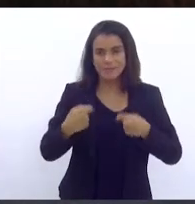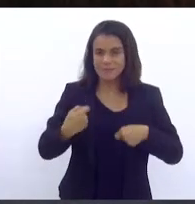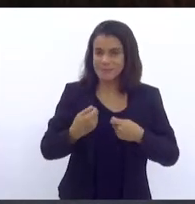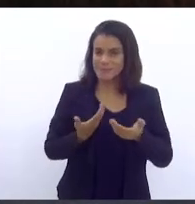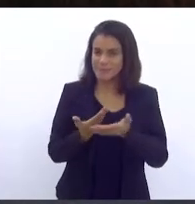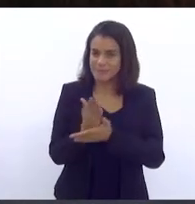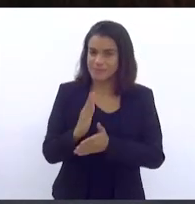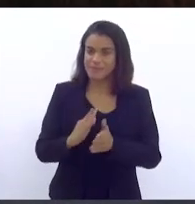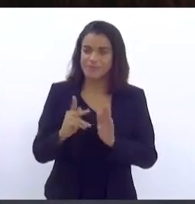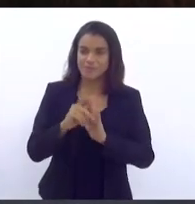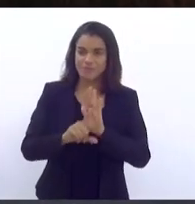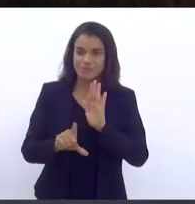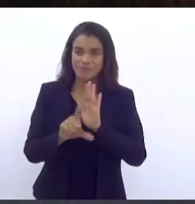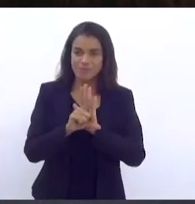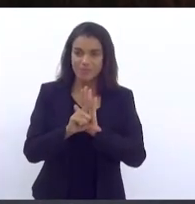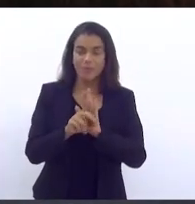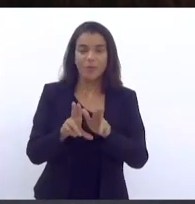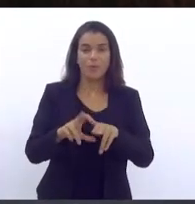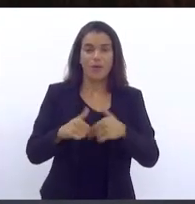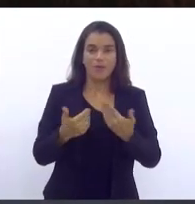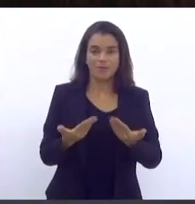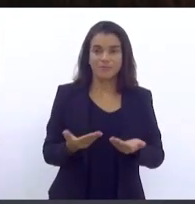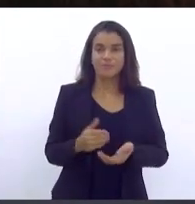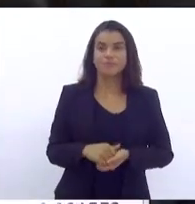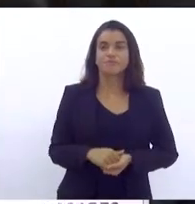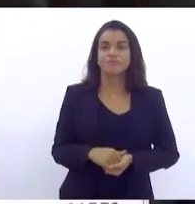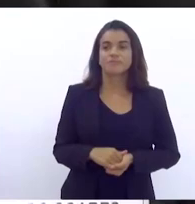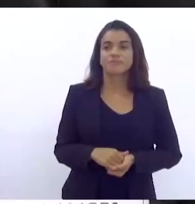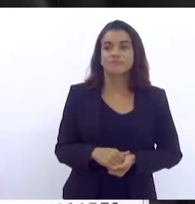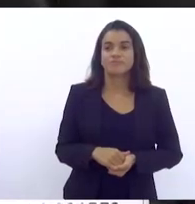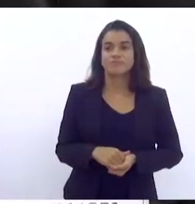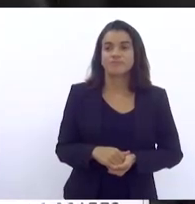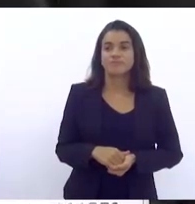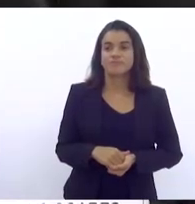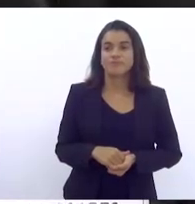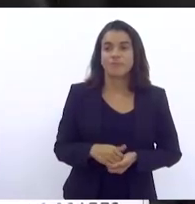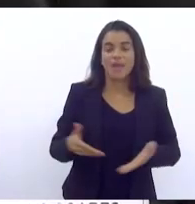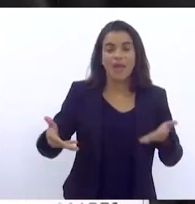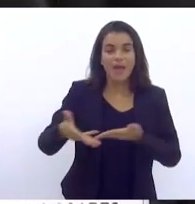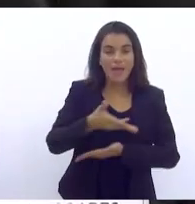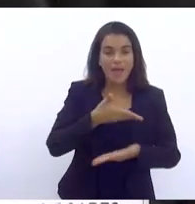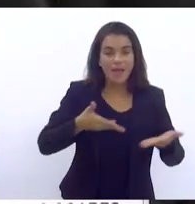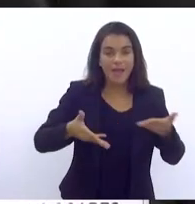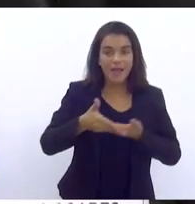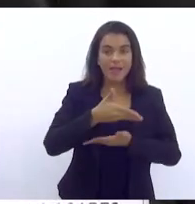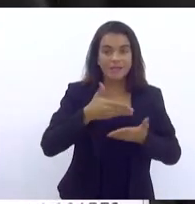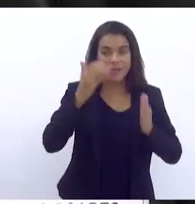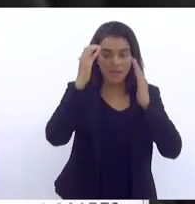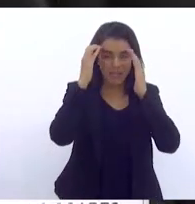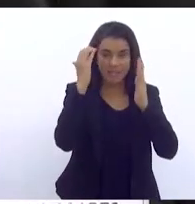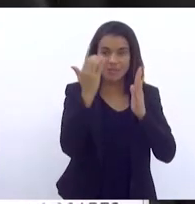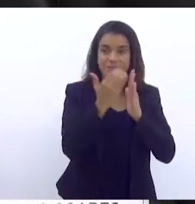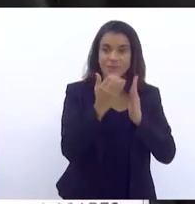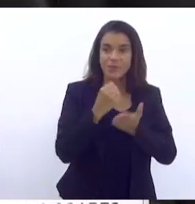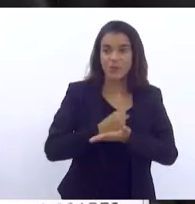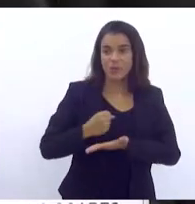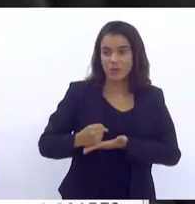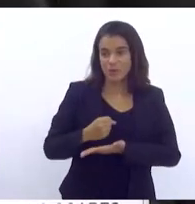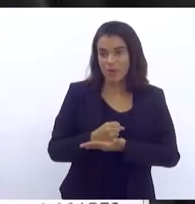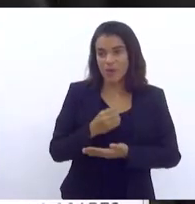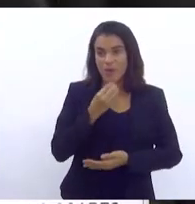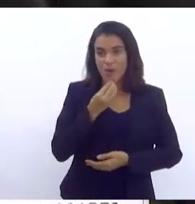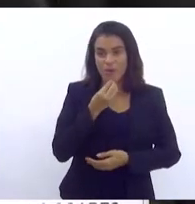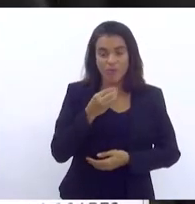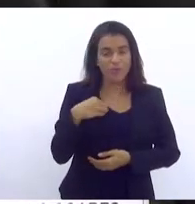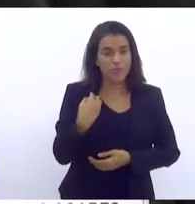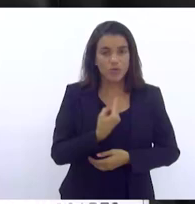eu chamo mais atenção por isso entende é a a a a relação da gente é o cumprimento do contrato na verdade mas com certeza e nós somos